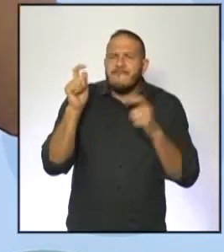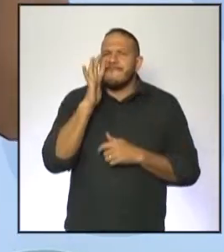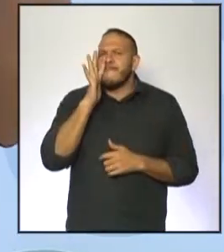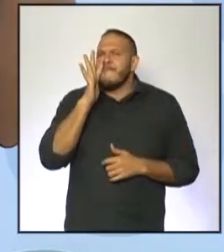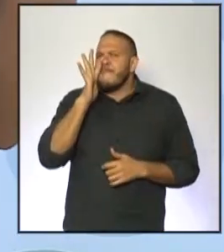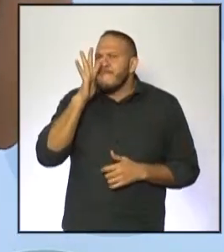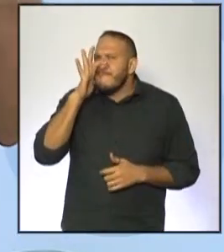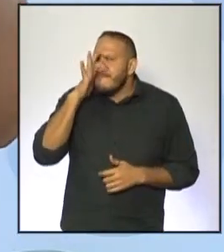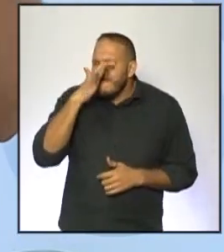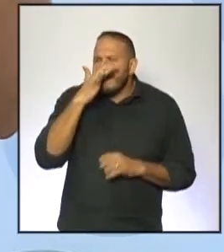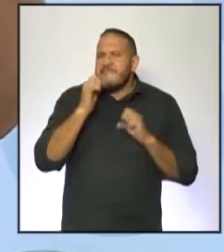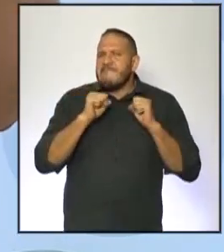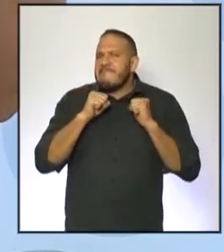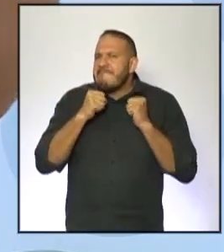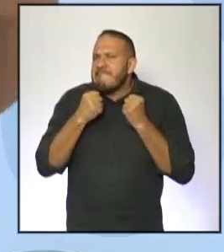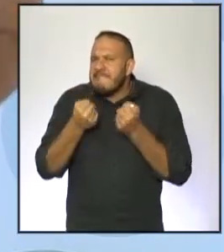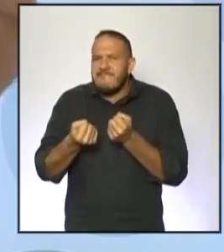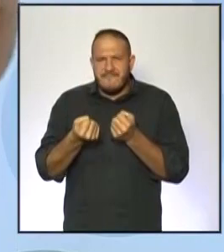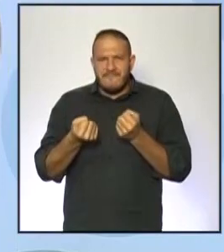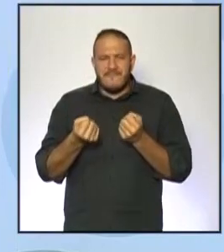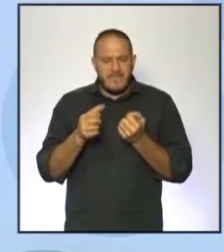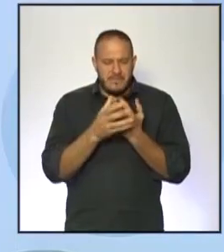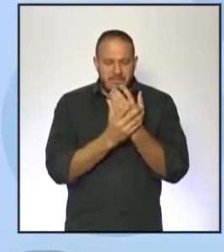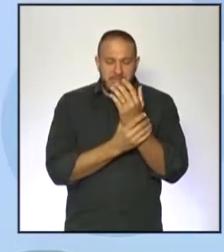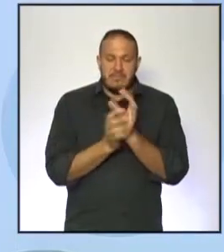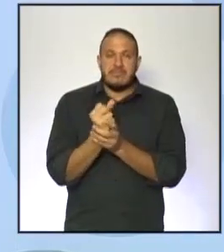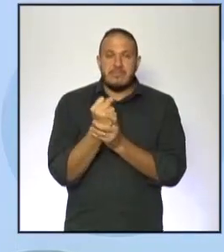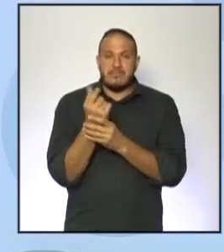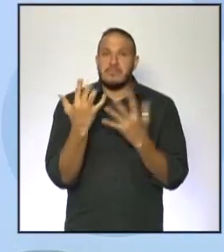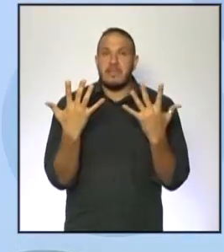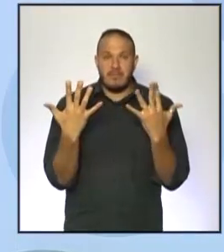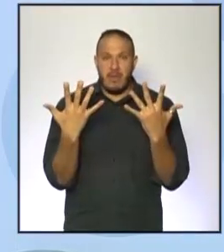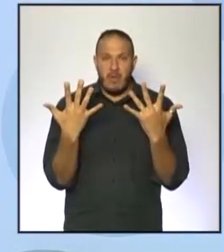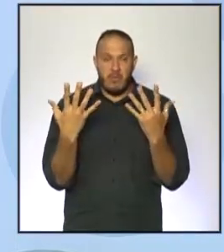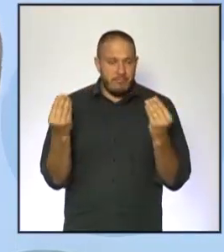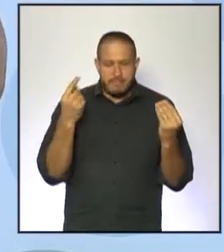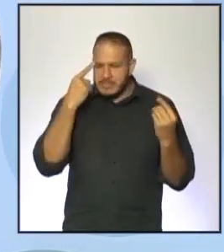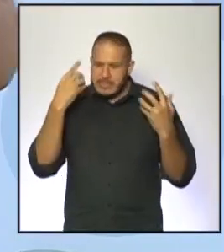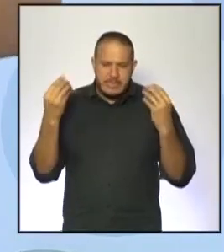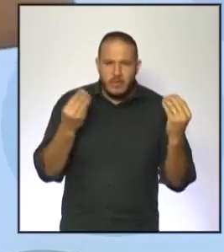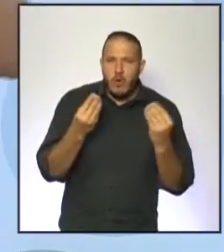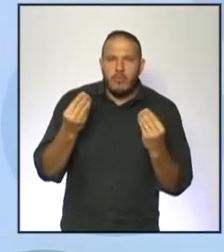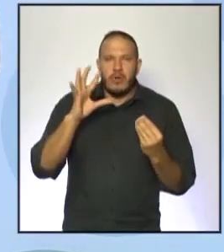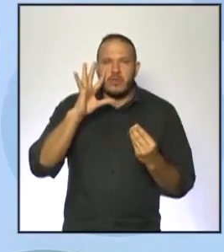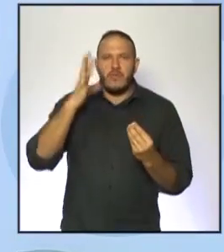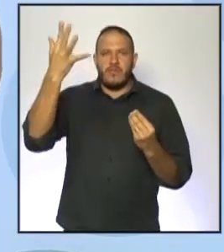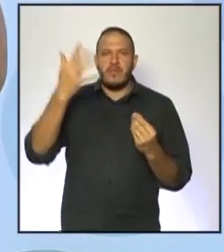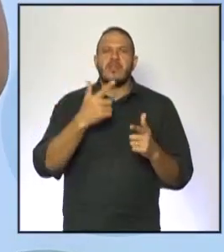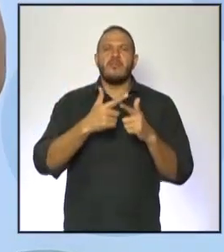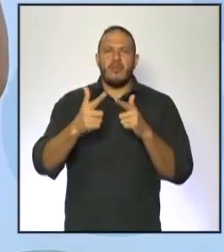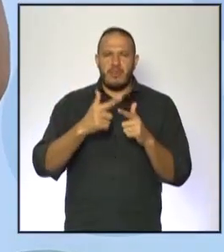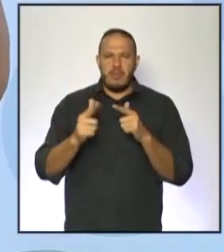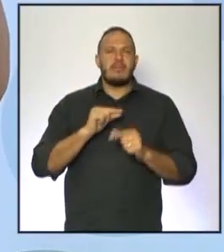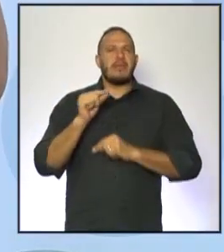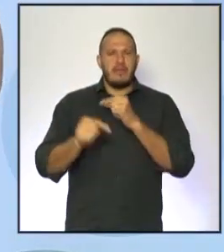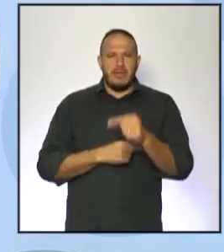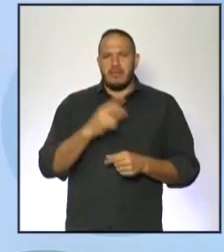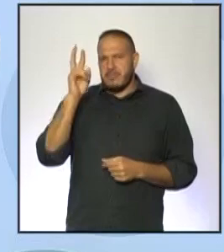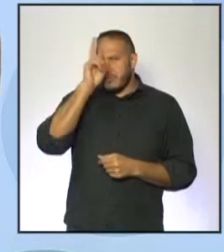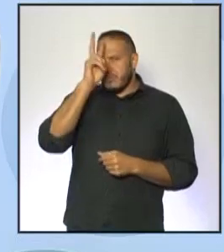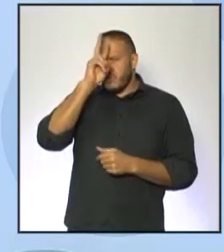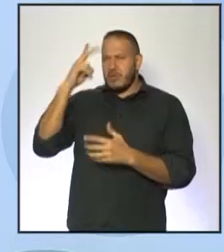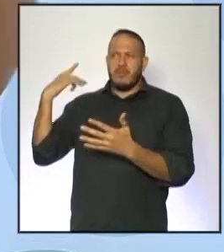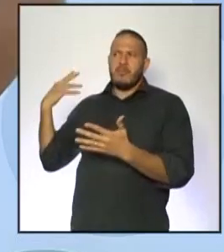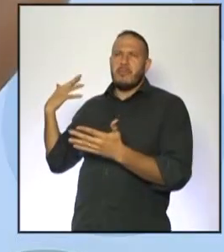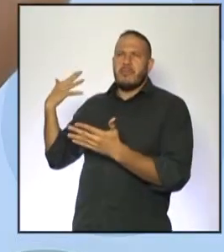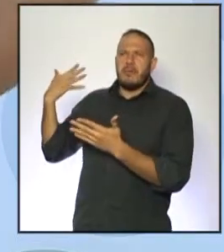uma aprendizagem que envolve as mãos para resolver problemas. E se tem alguém ao longo da nossa história que pode